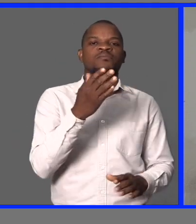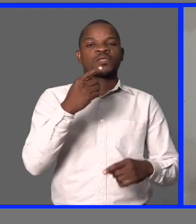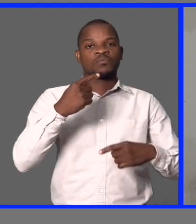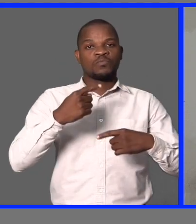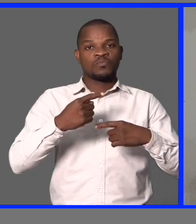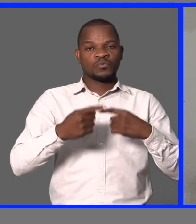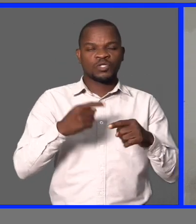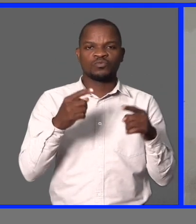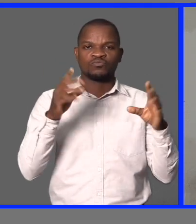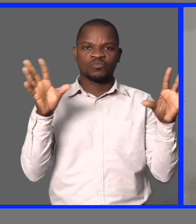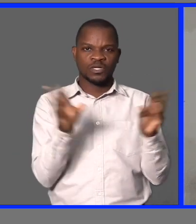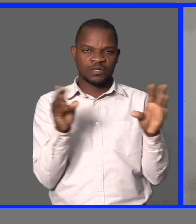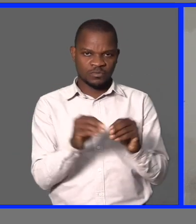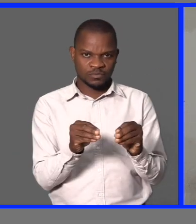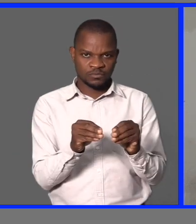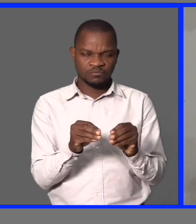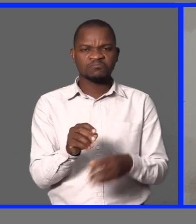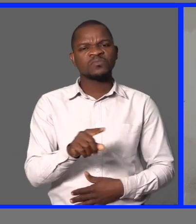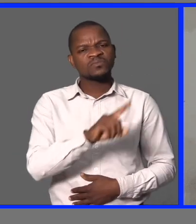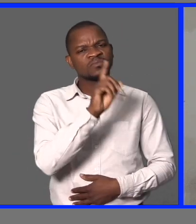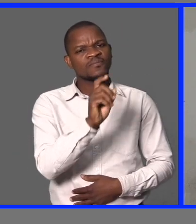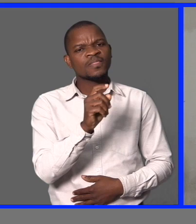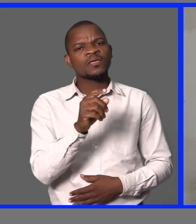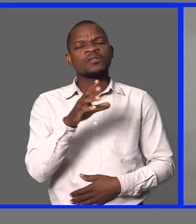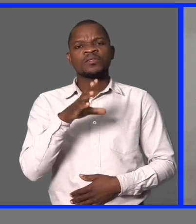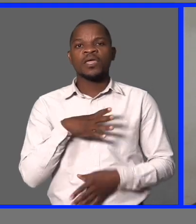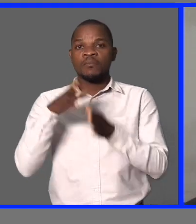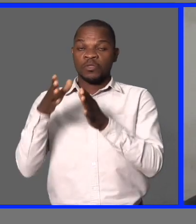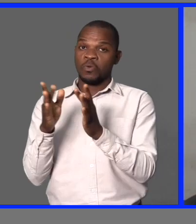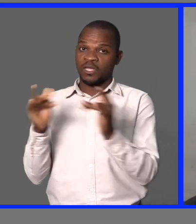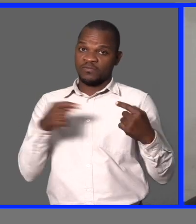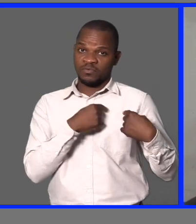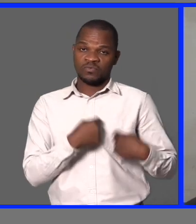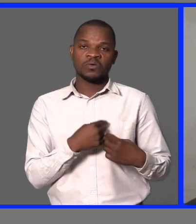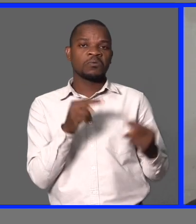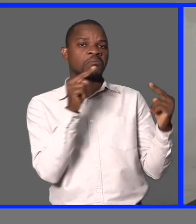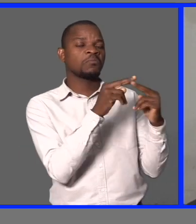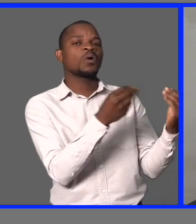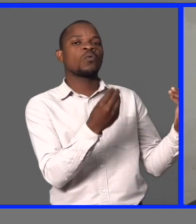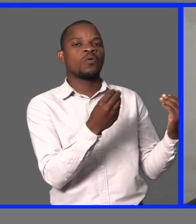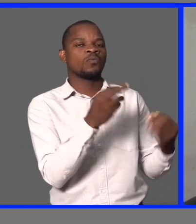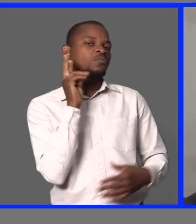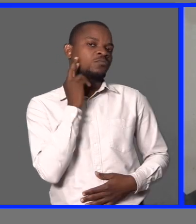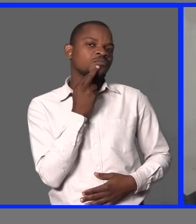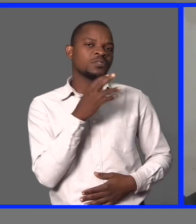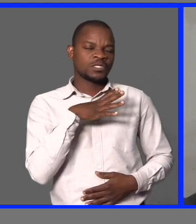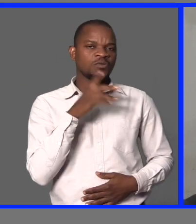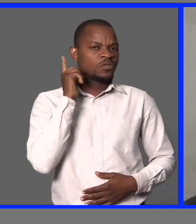projeto, neste caso. Se tivesse alguém que queira te ajudar, como que poderia te contactar? Através do telefone, tenho